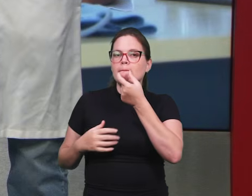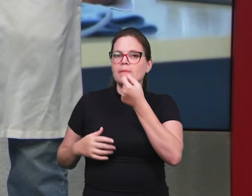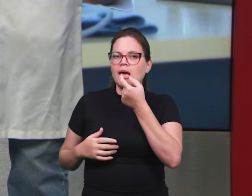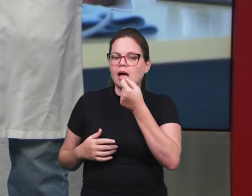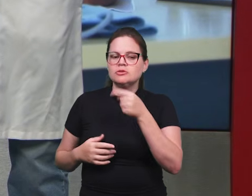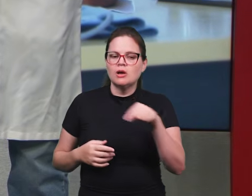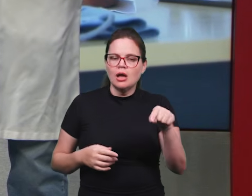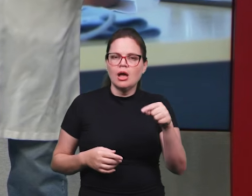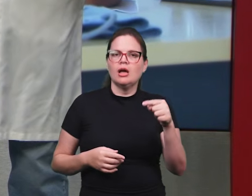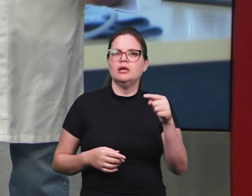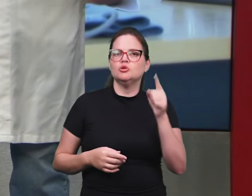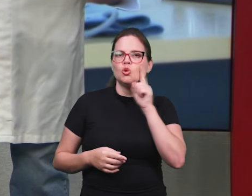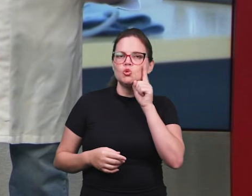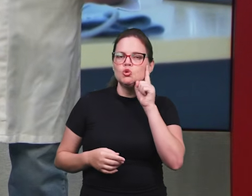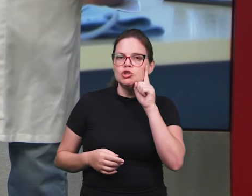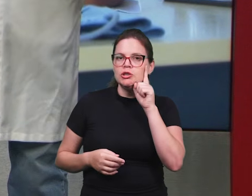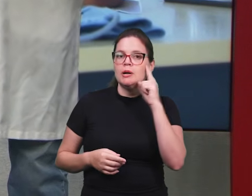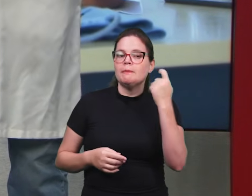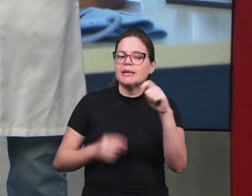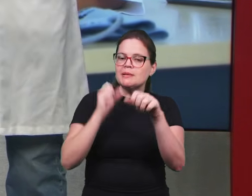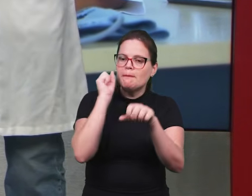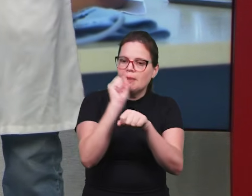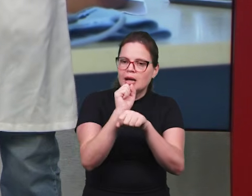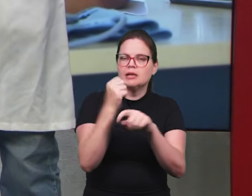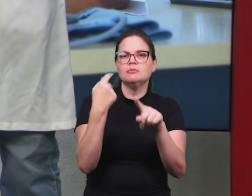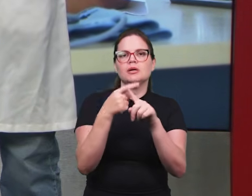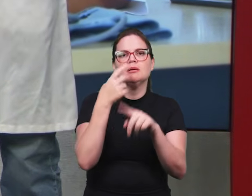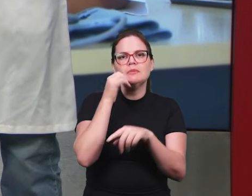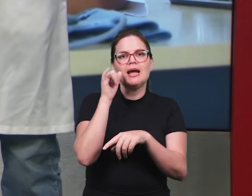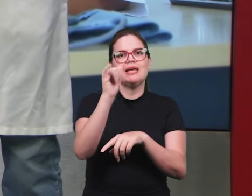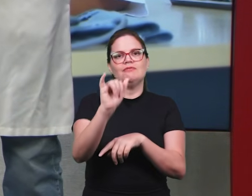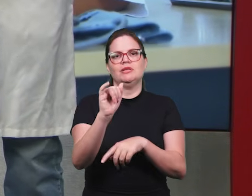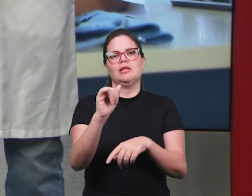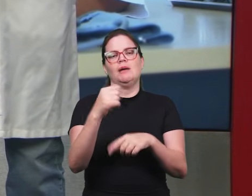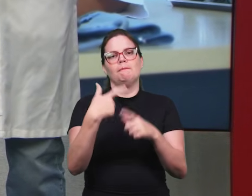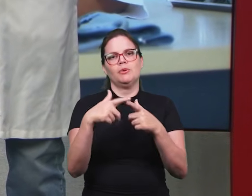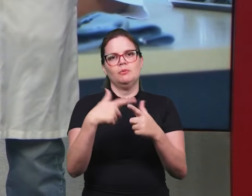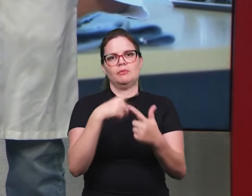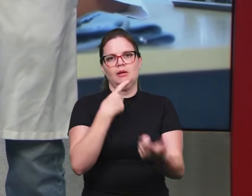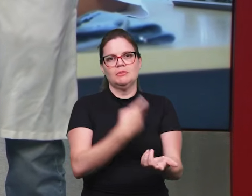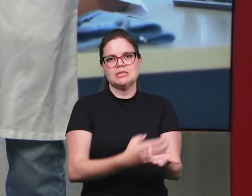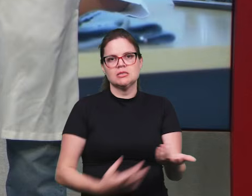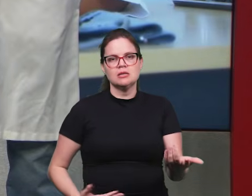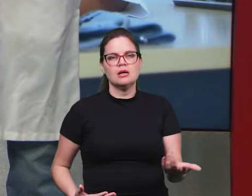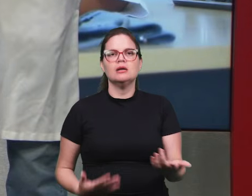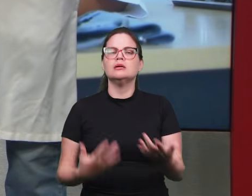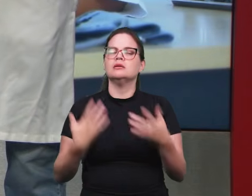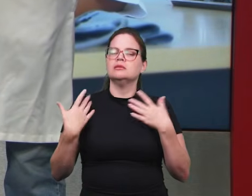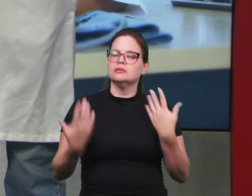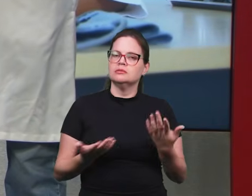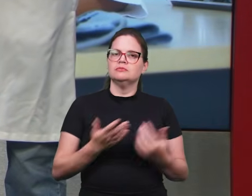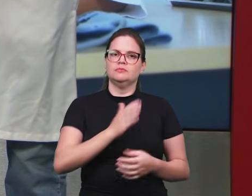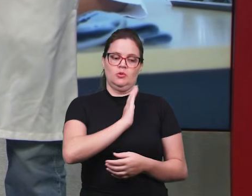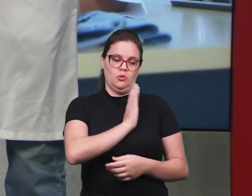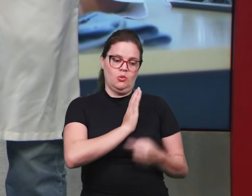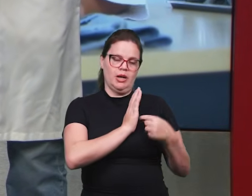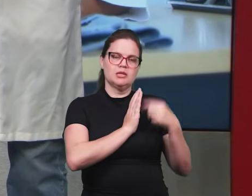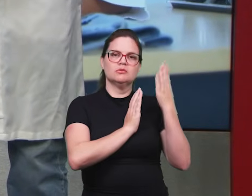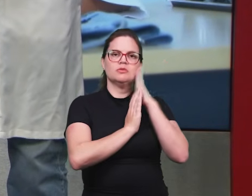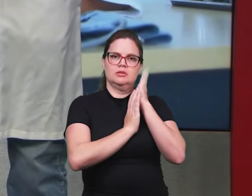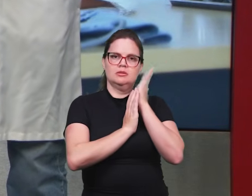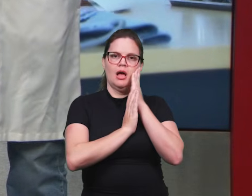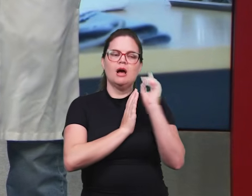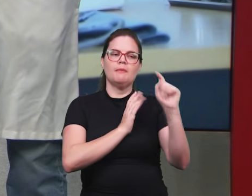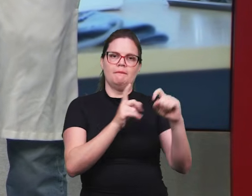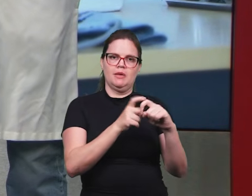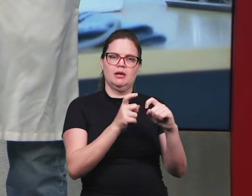para uma cirurgia, alguns anticoagulantes, alguns antidiabético oral que você tem que suspender. Então, assim, o cardiologista tem esse conhecimento. Então,